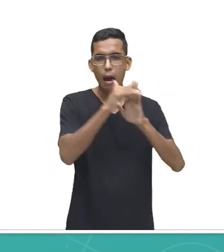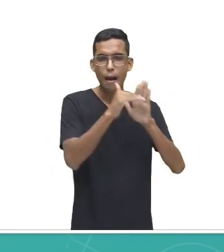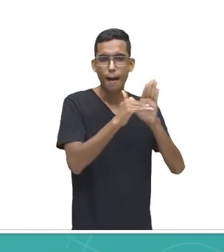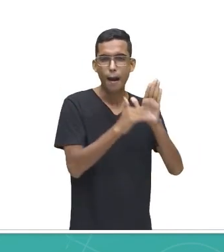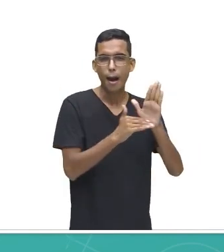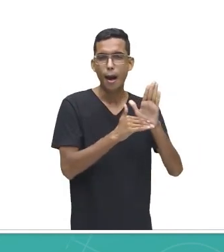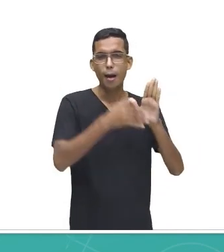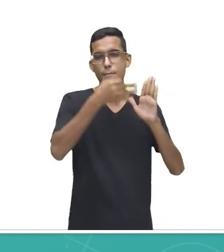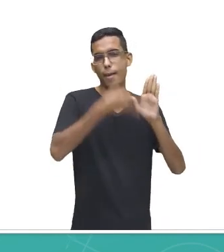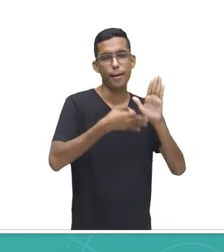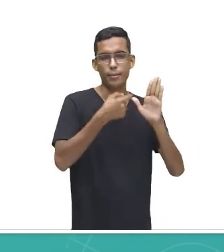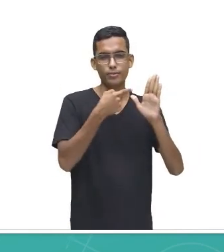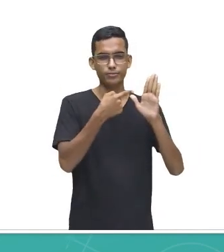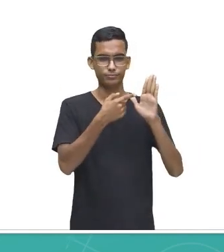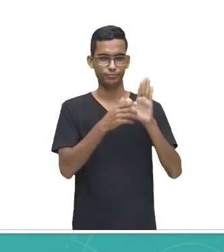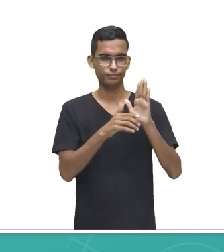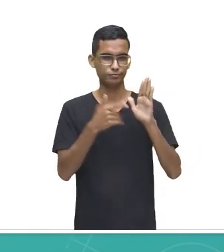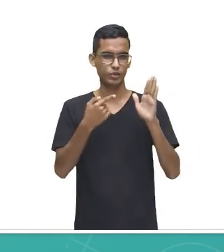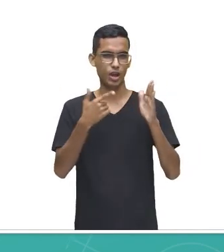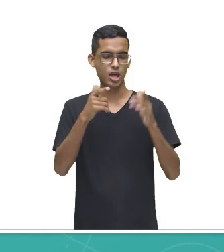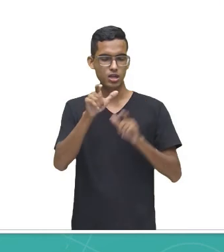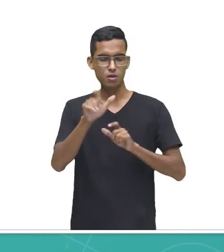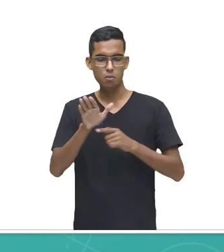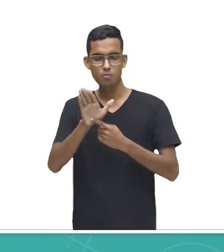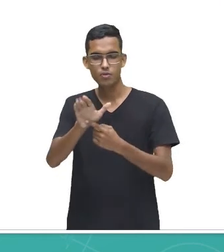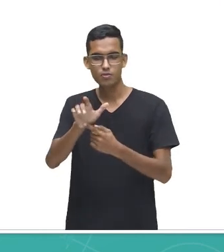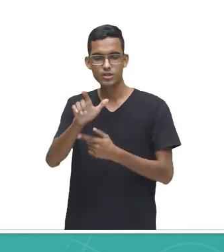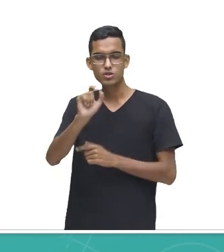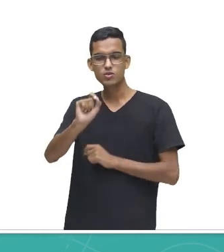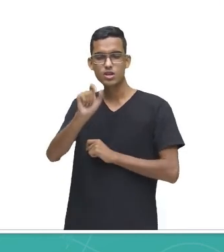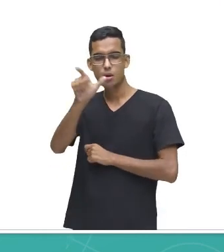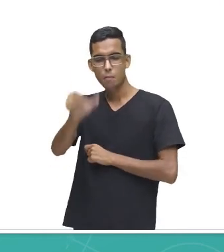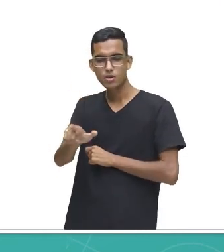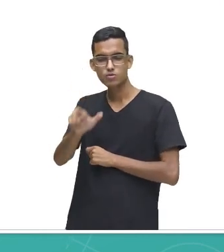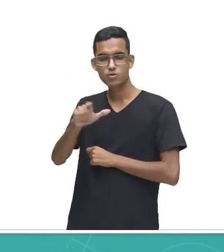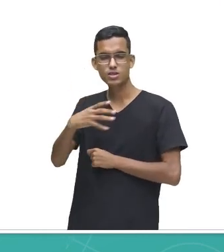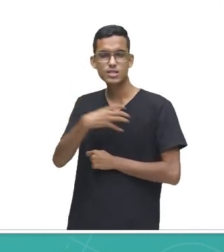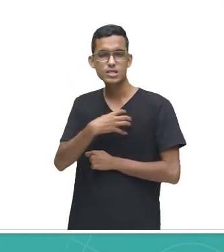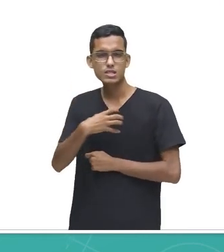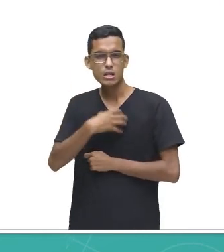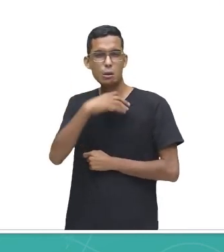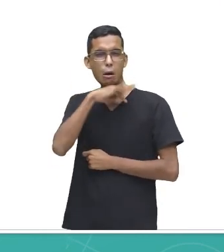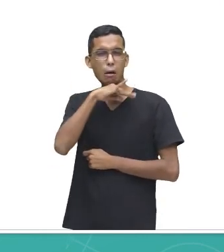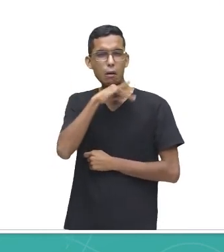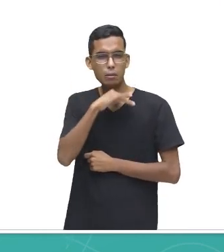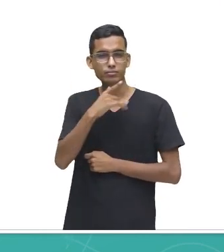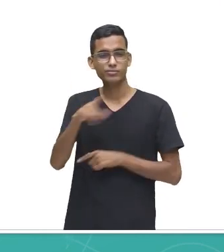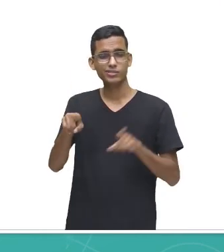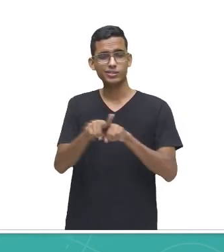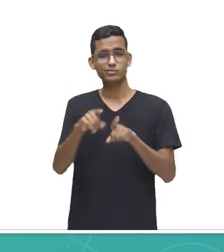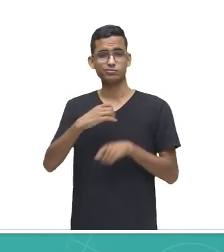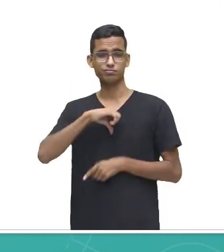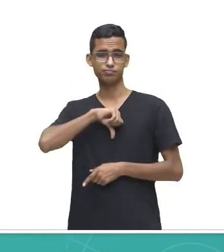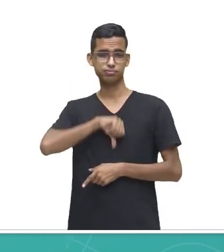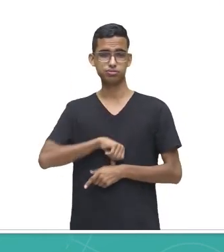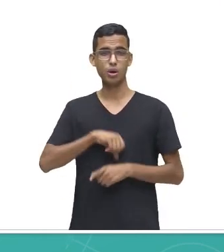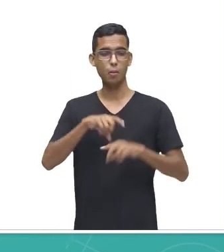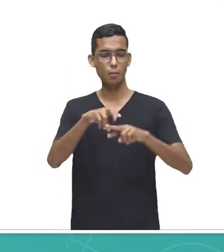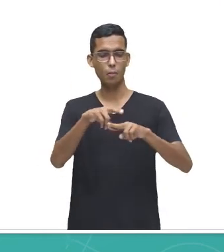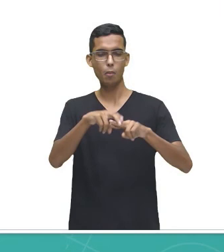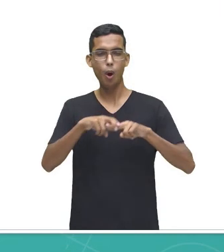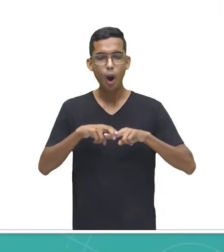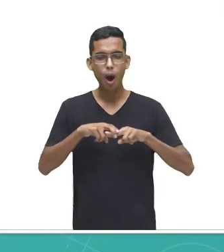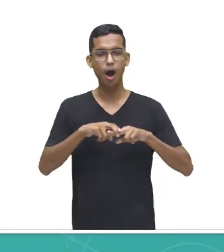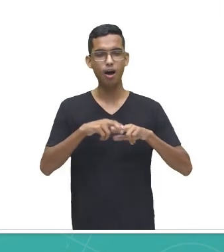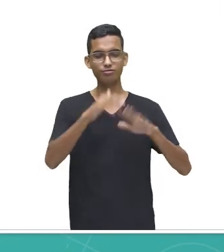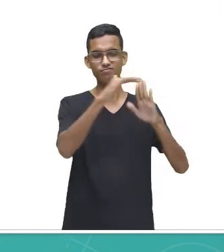indivíduos a sentirem-se mal e discriminados. Senão, se encaixam nos padrões impostos, né? Muitas